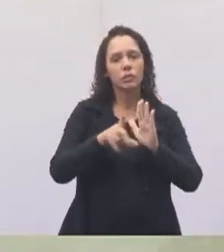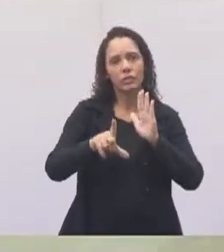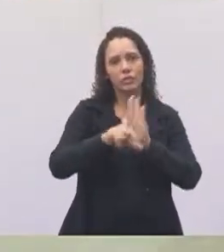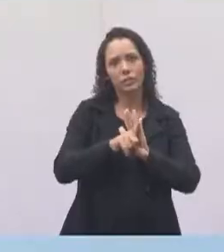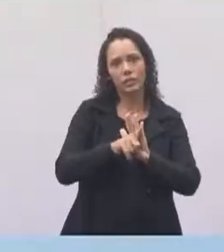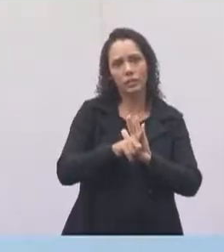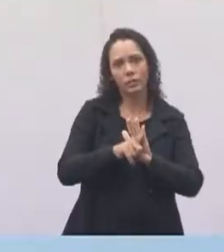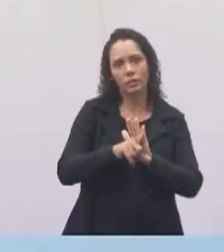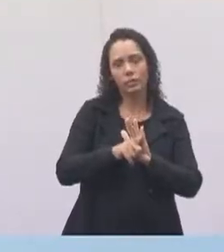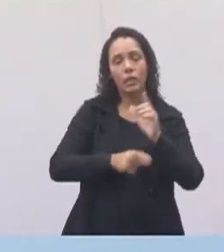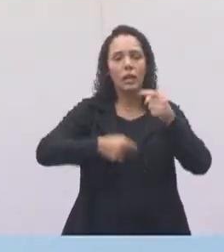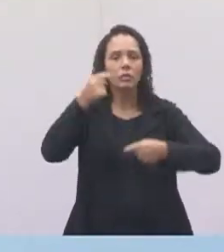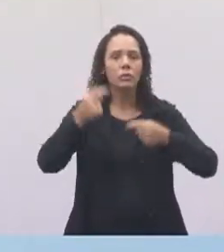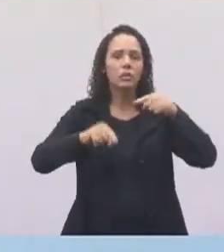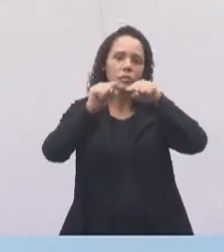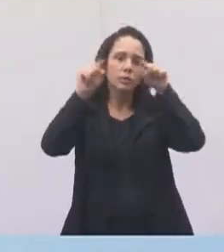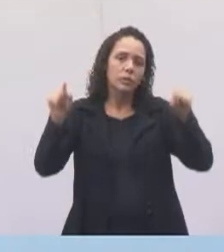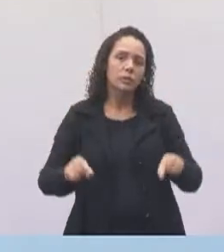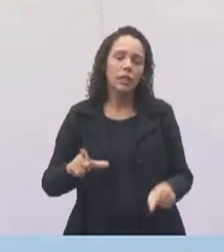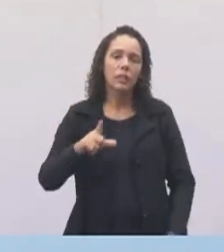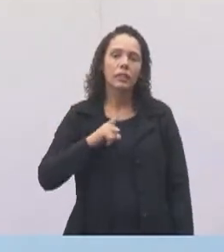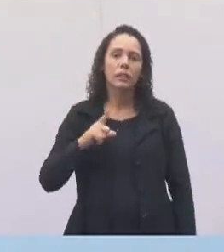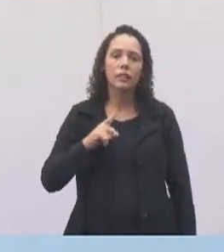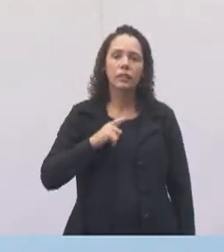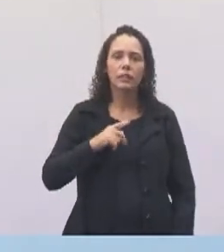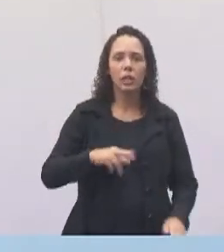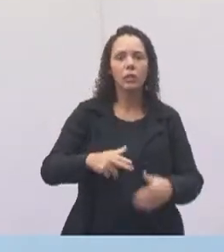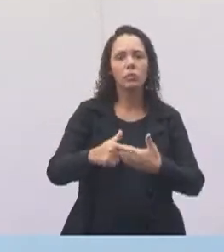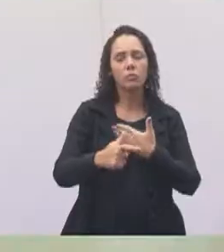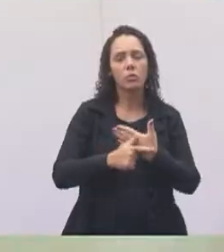públicas têm papel fundamental no combate ao